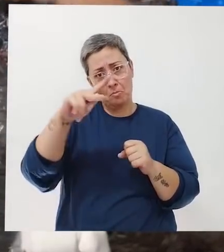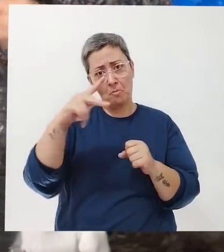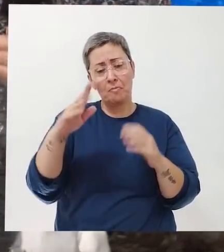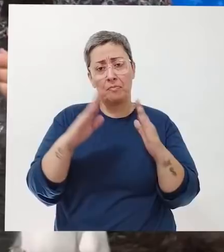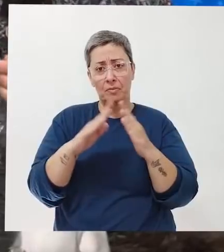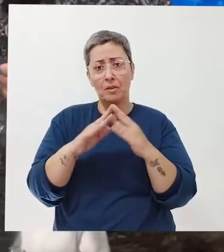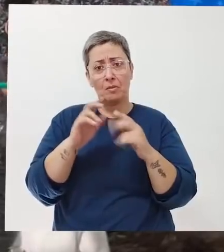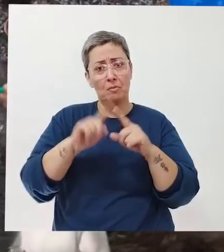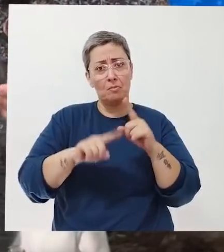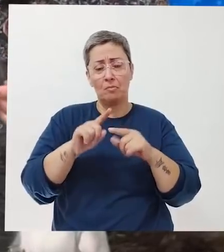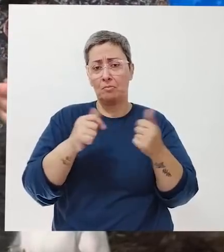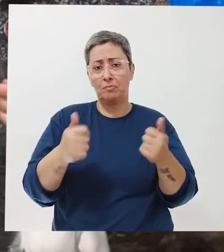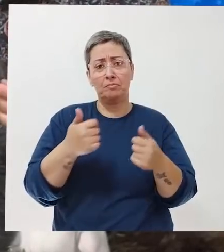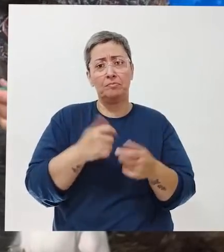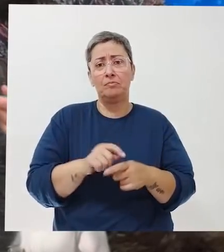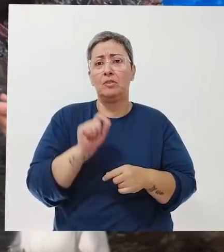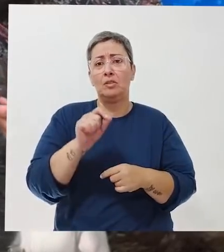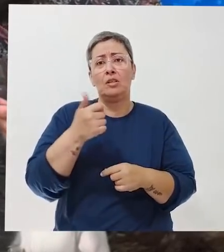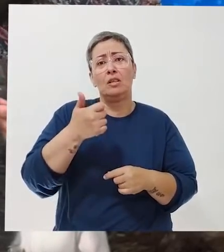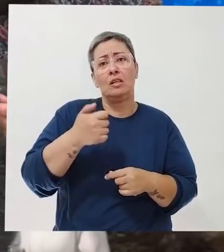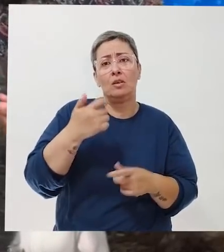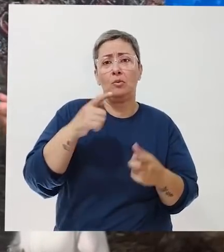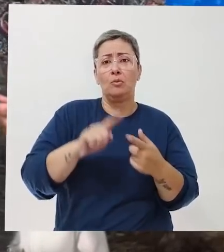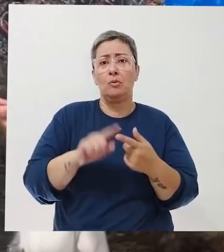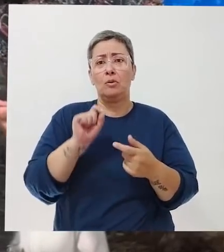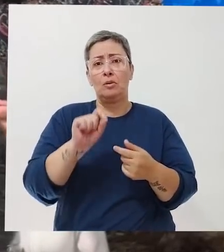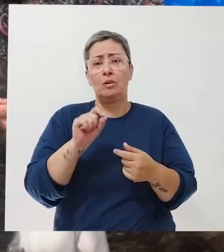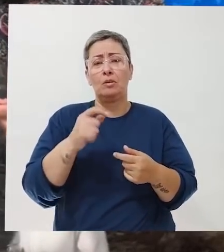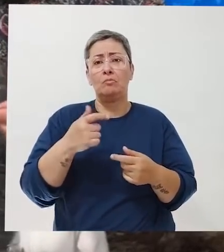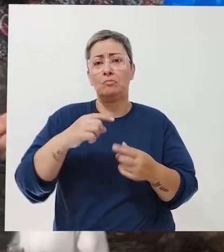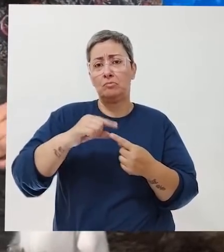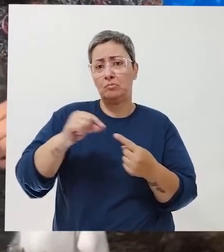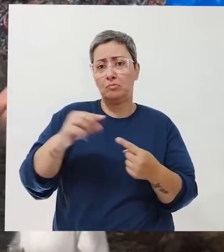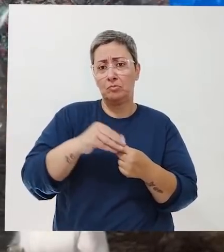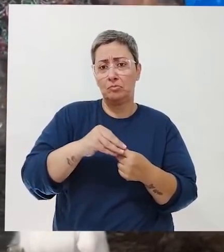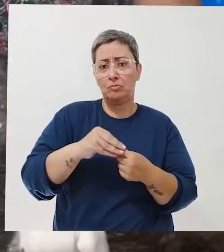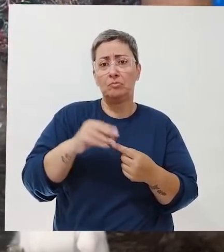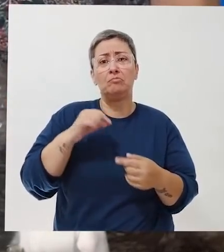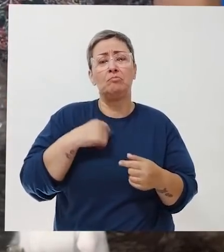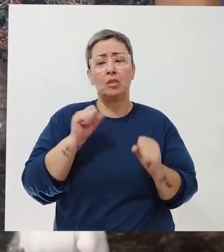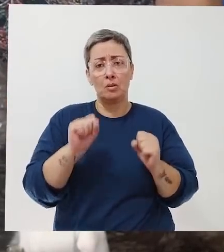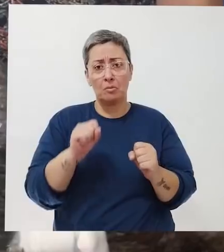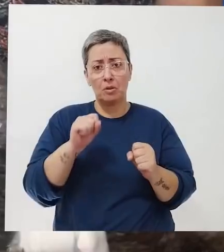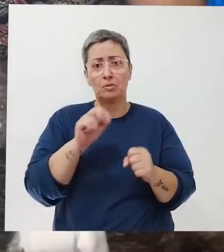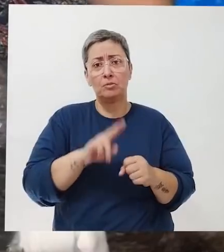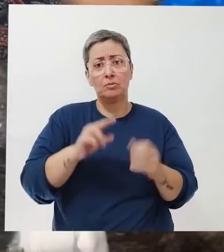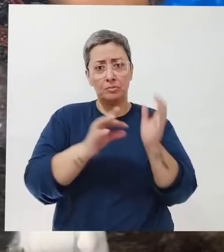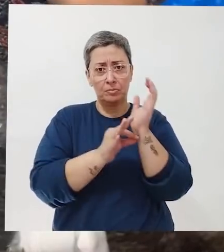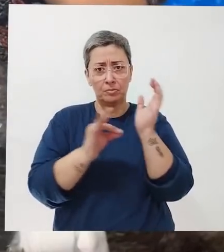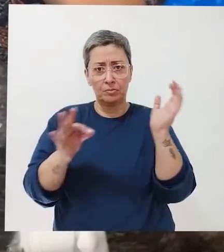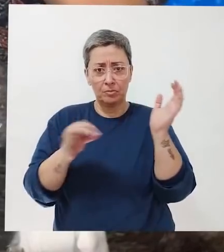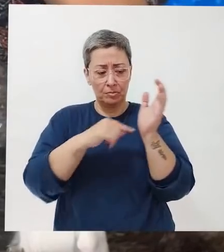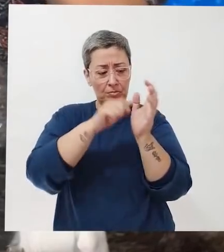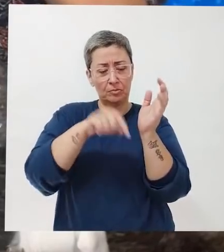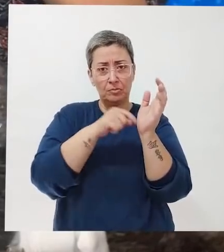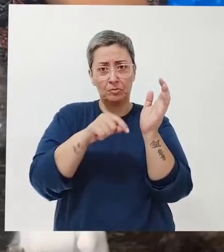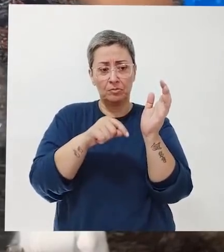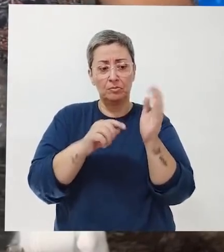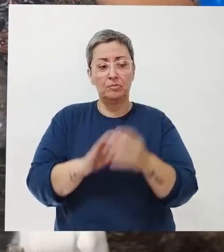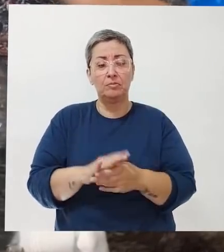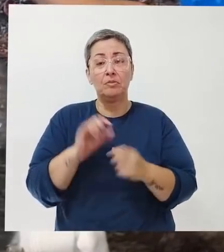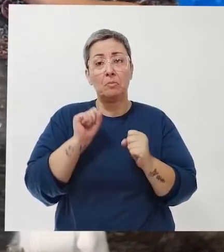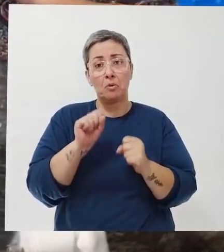na casa de vocês pode estar utilizando a canetinha ou a caneta. Utilizei barbante amarrado no